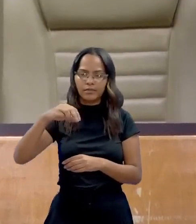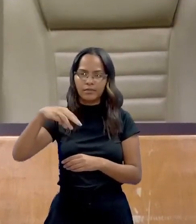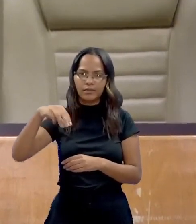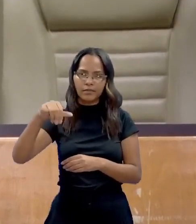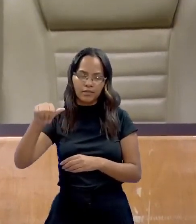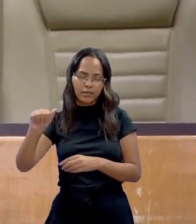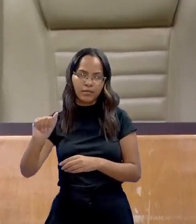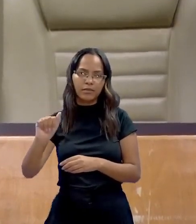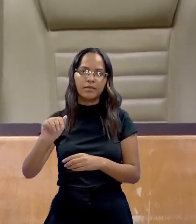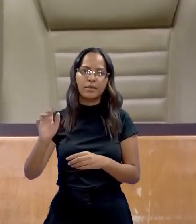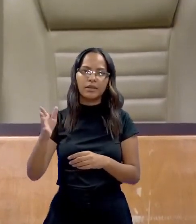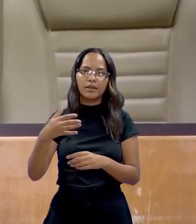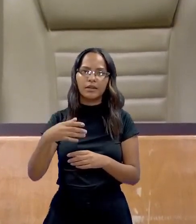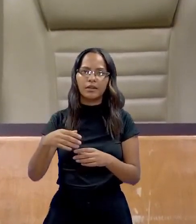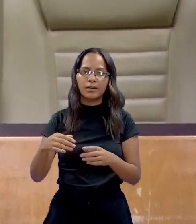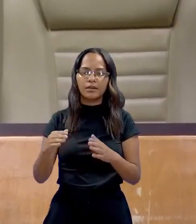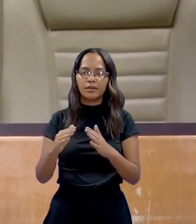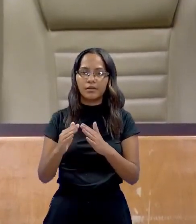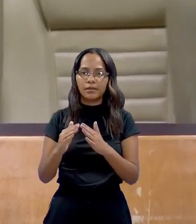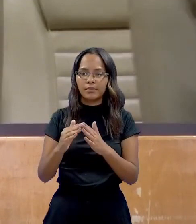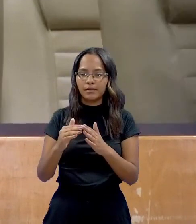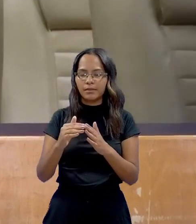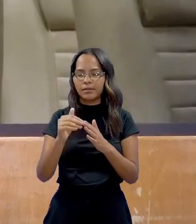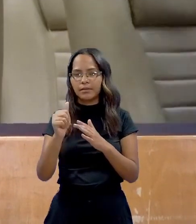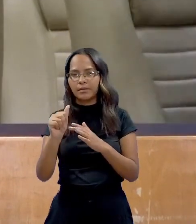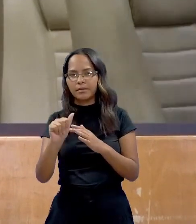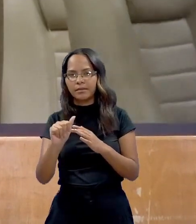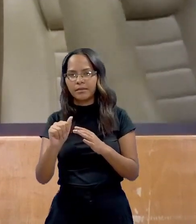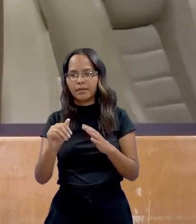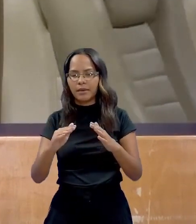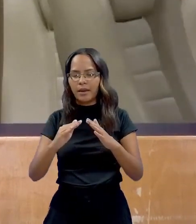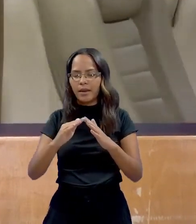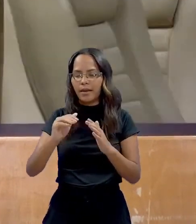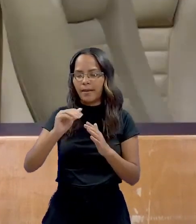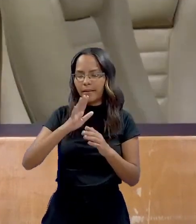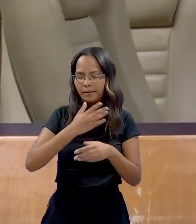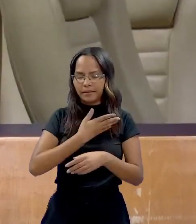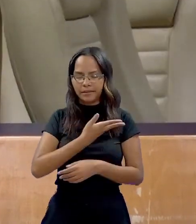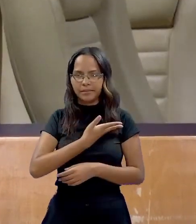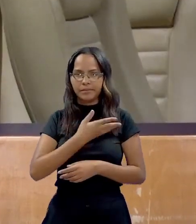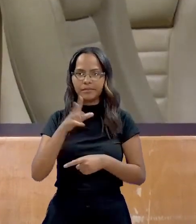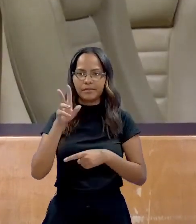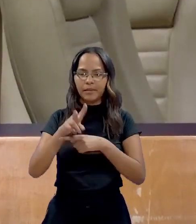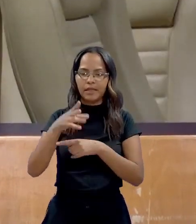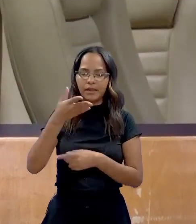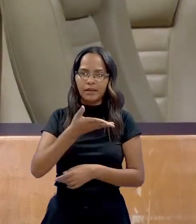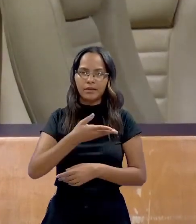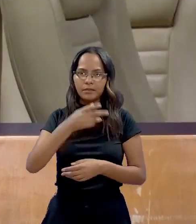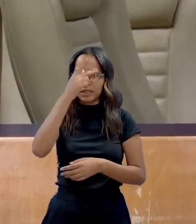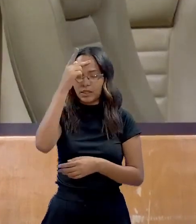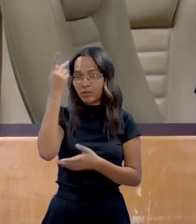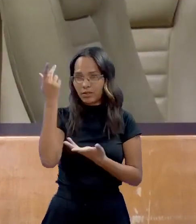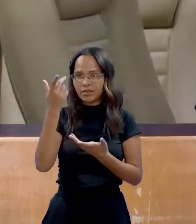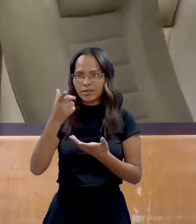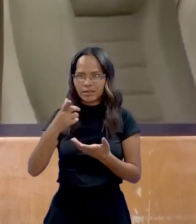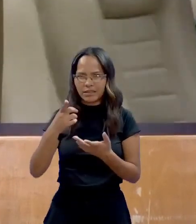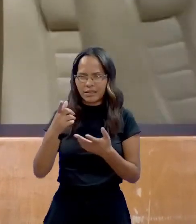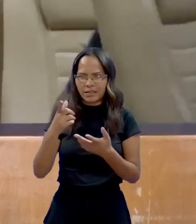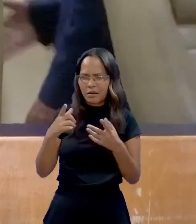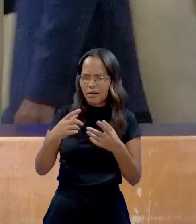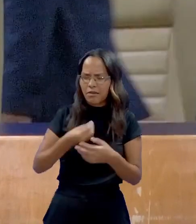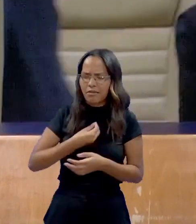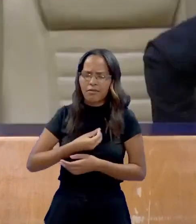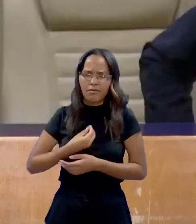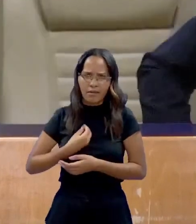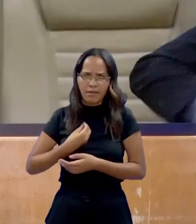programa Abrigo Amigo como alternativa para proteger as pessoas, principalmente mulheres em situações de perigo